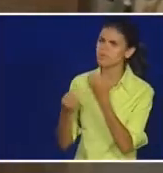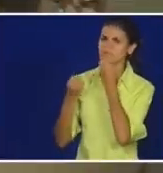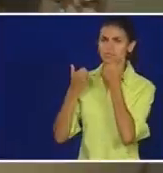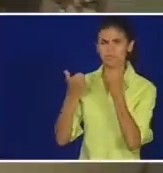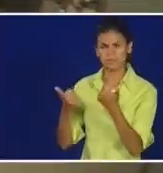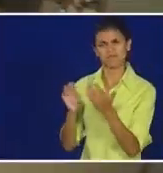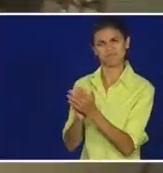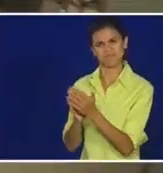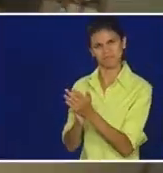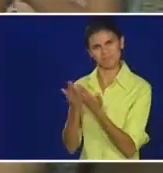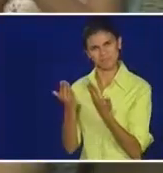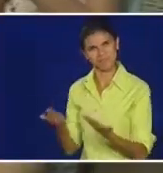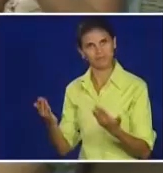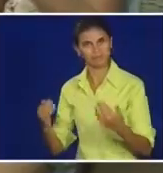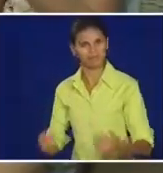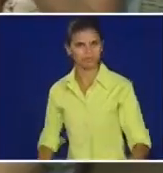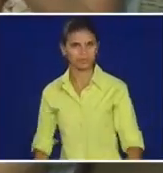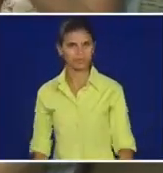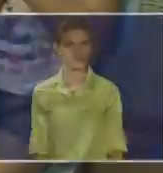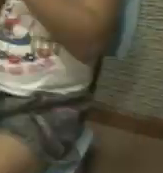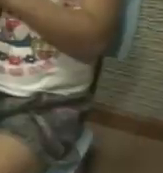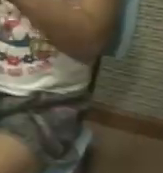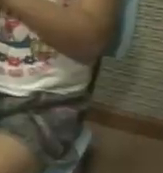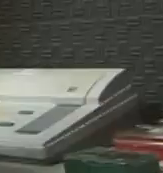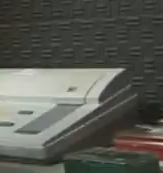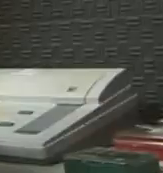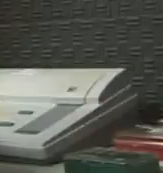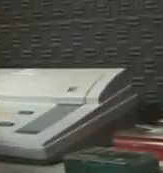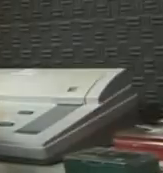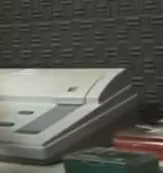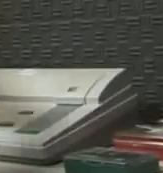Muito bem, muito bem.